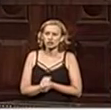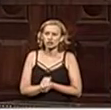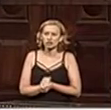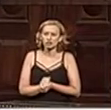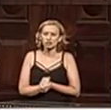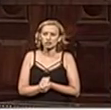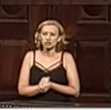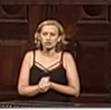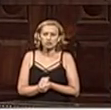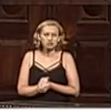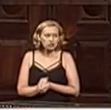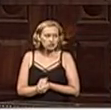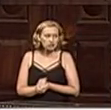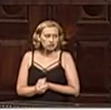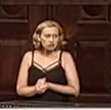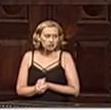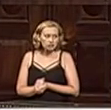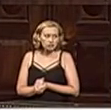as alíquotas